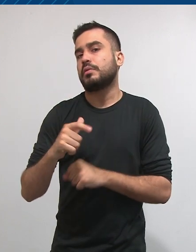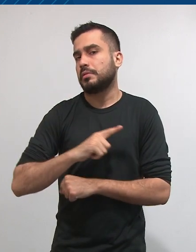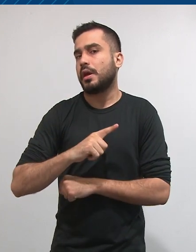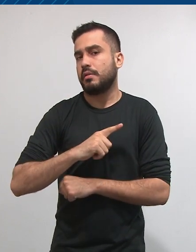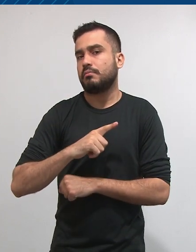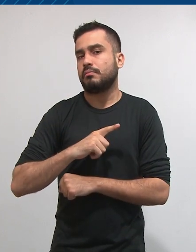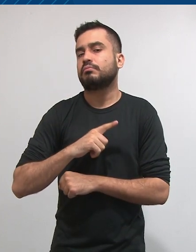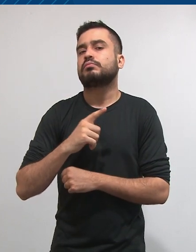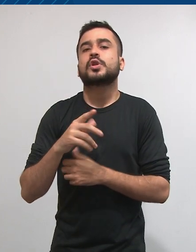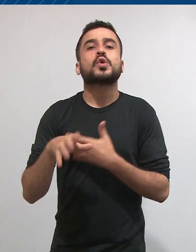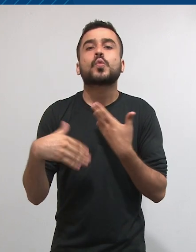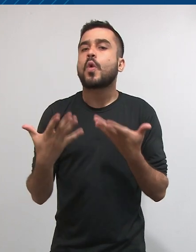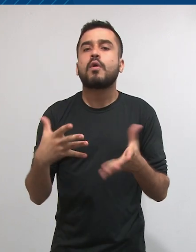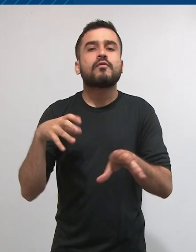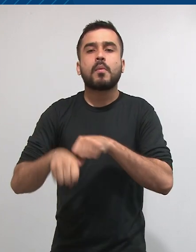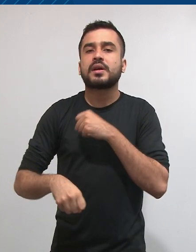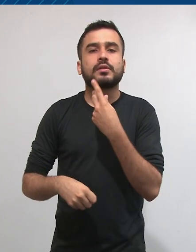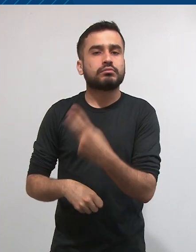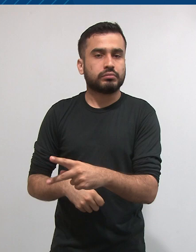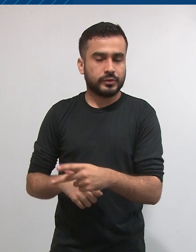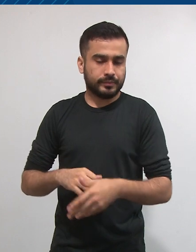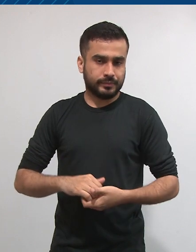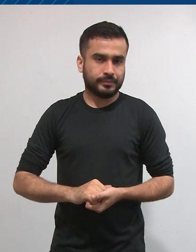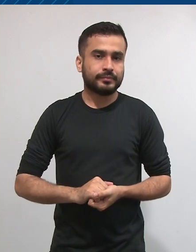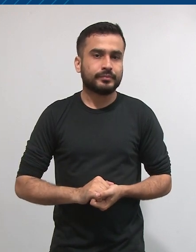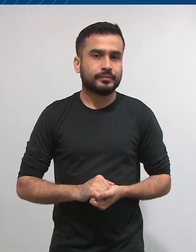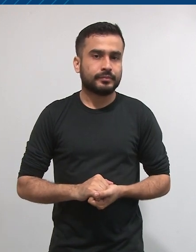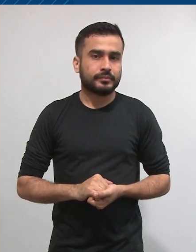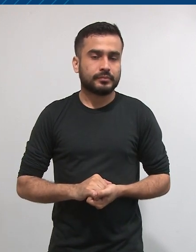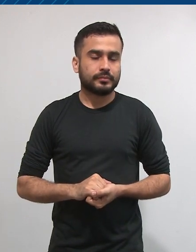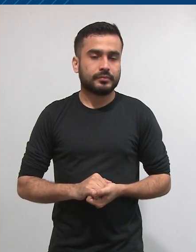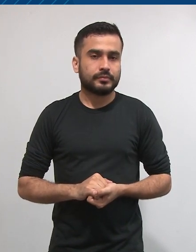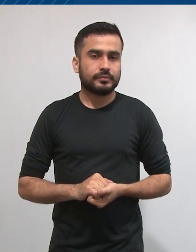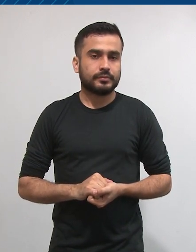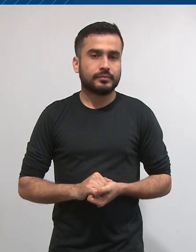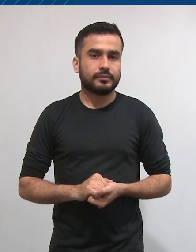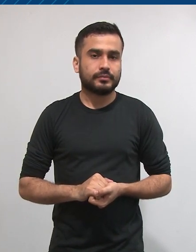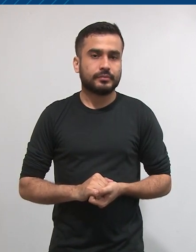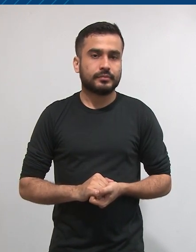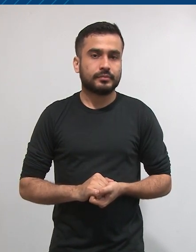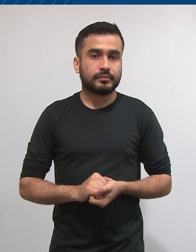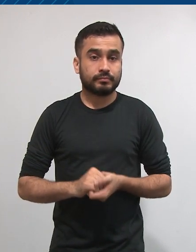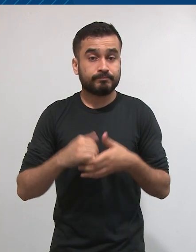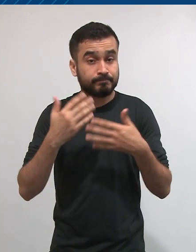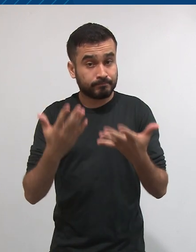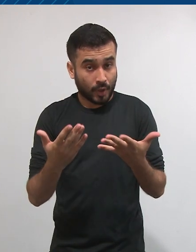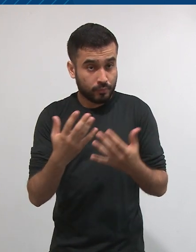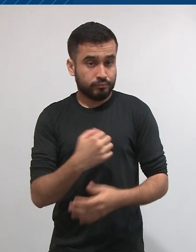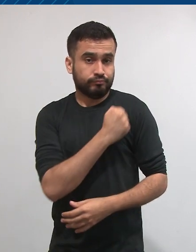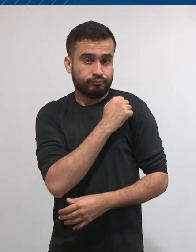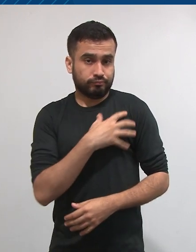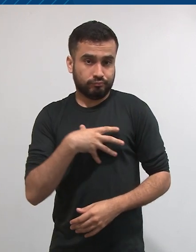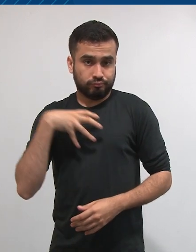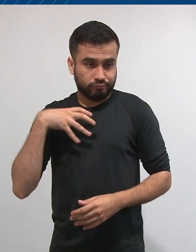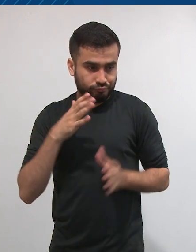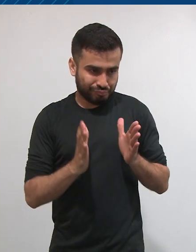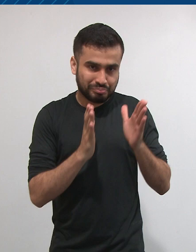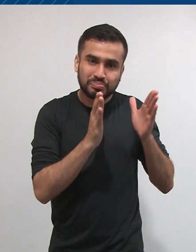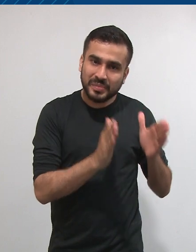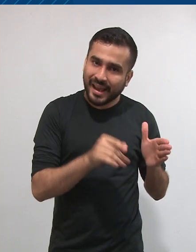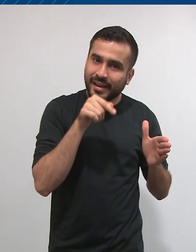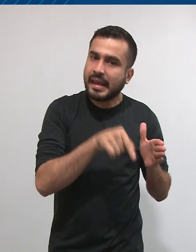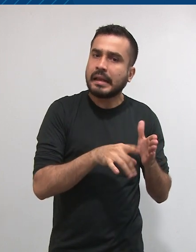ou em que ela vai se formar. Tinete, esse assunto tá legal que só. Aristóteles,